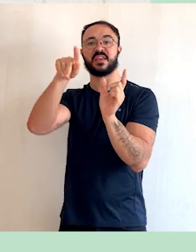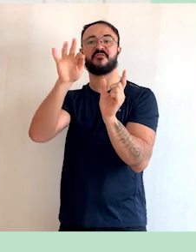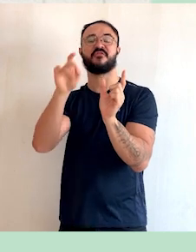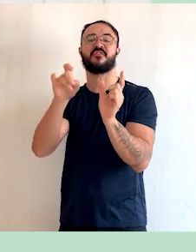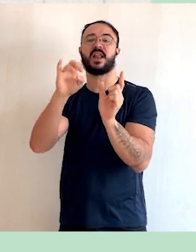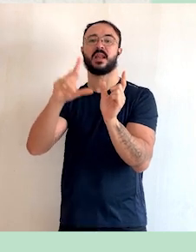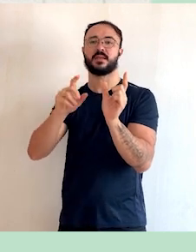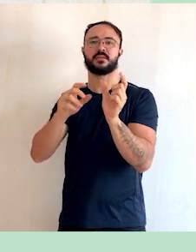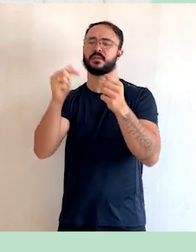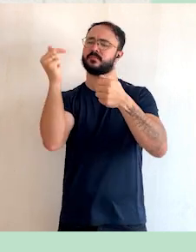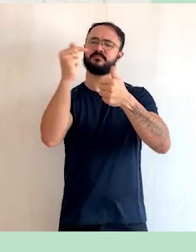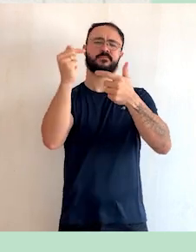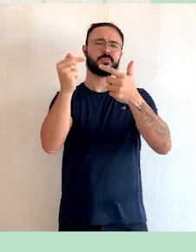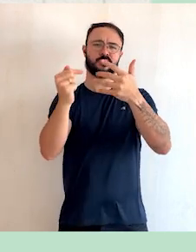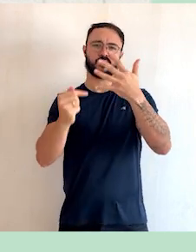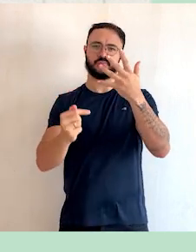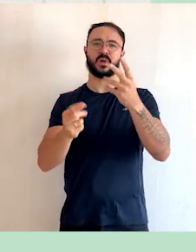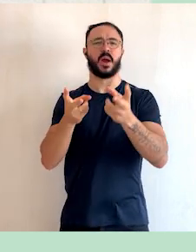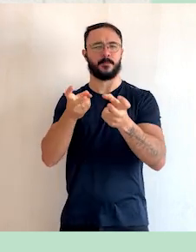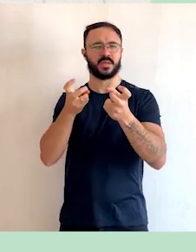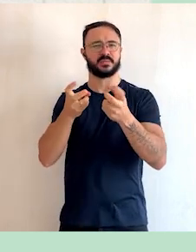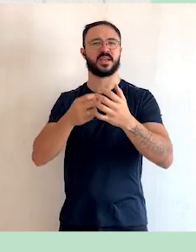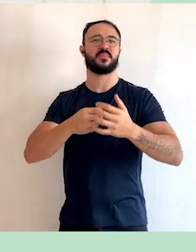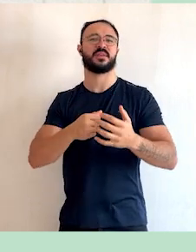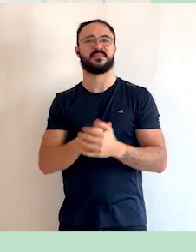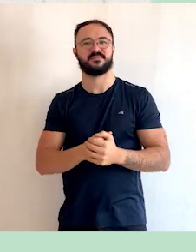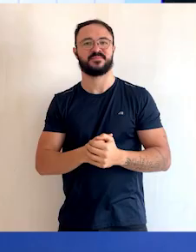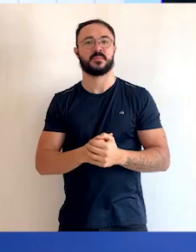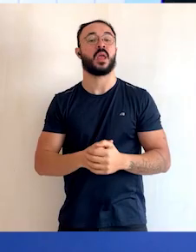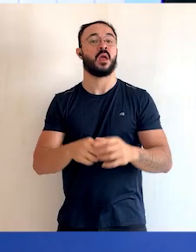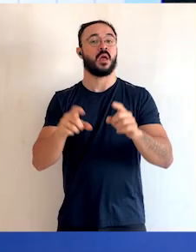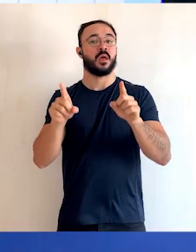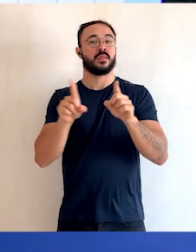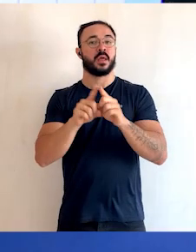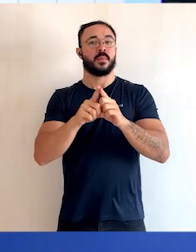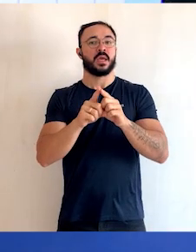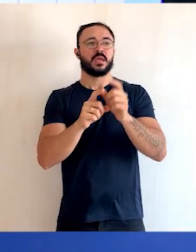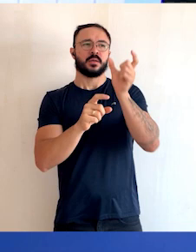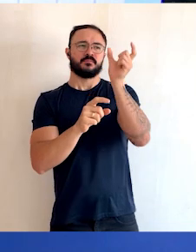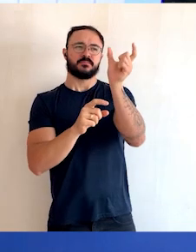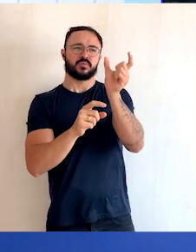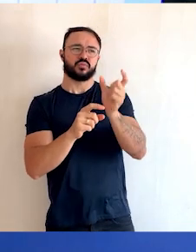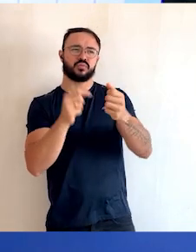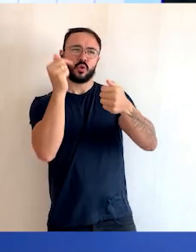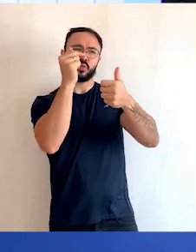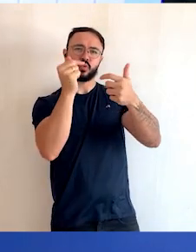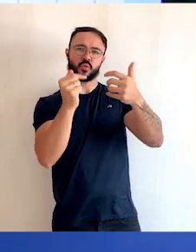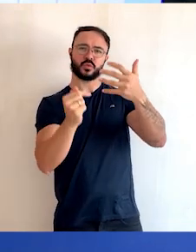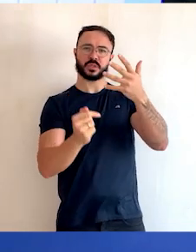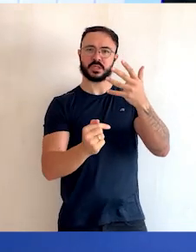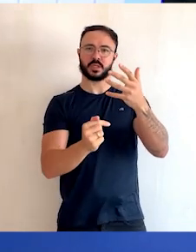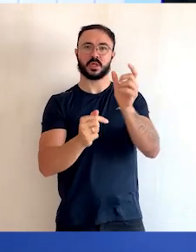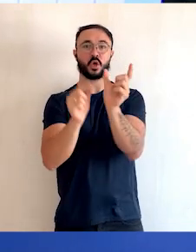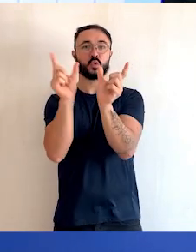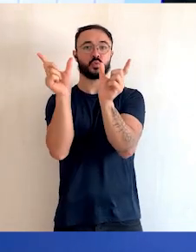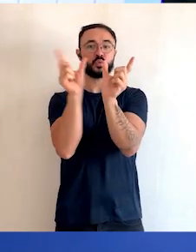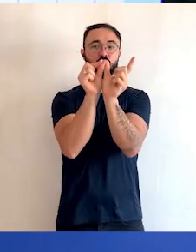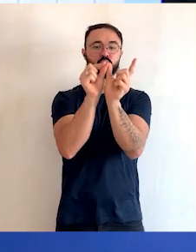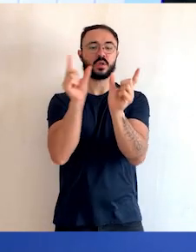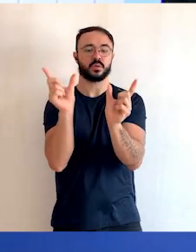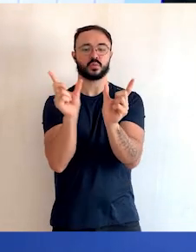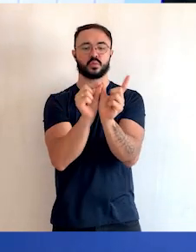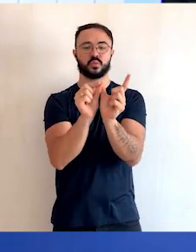útil, acrescentamos o prefixo in e formamos inútil. Percebam que as palavras formadas a partir do acréscimo